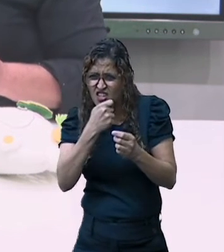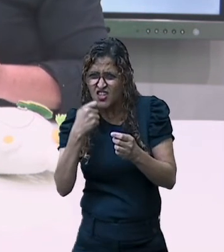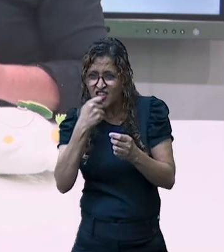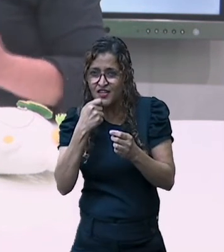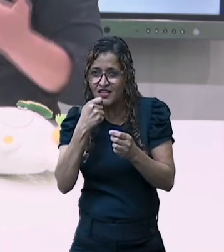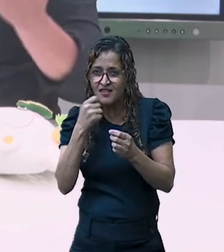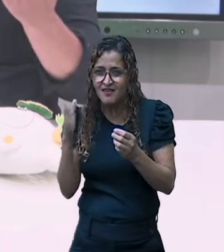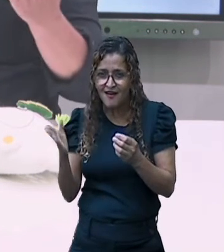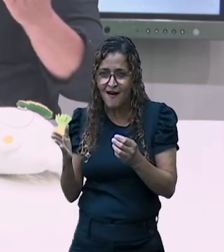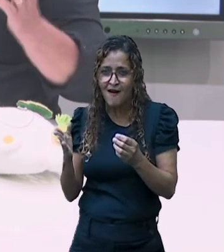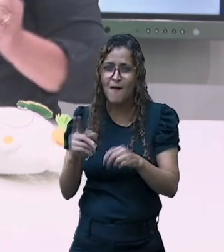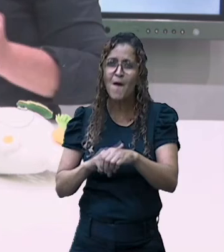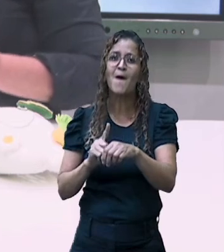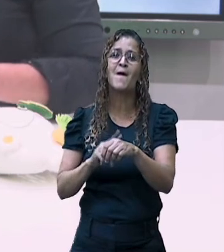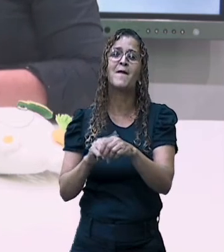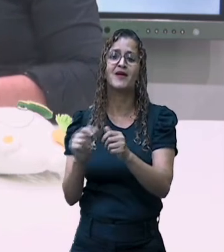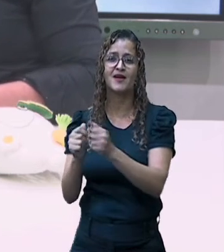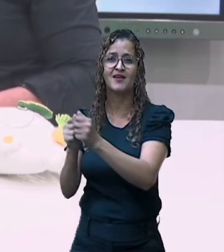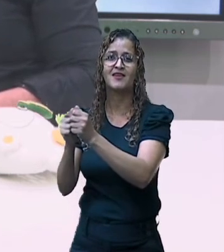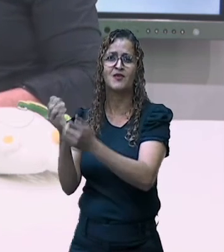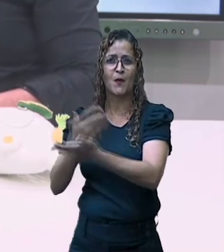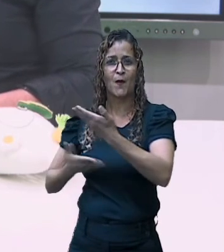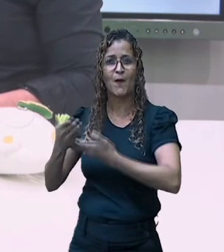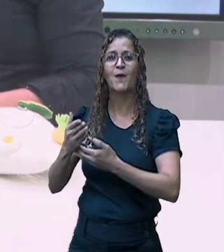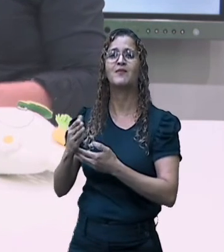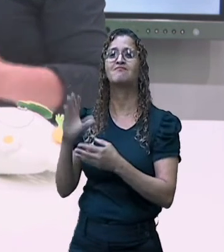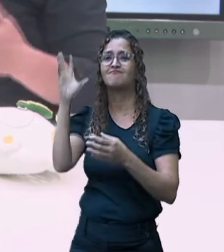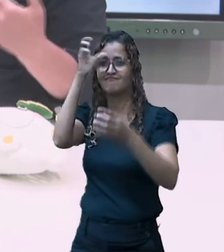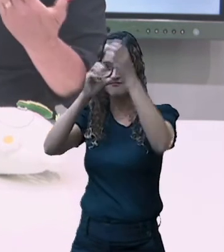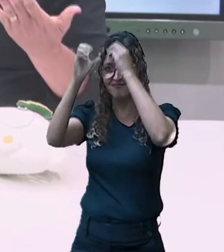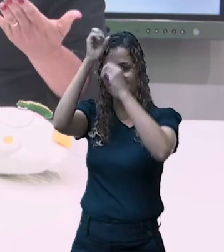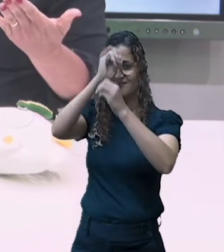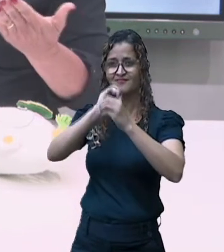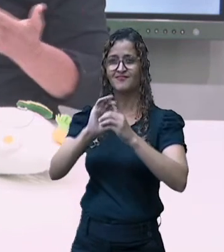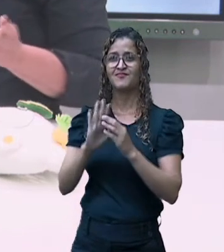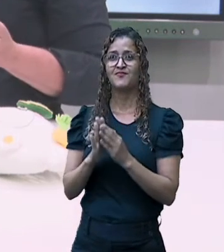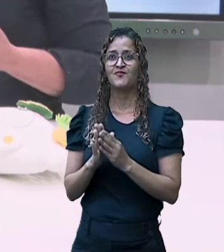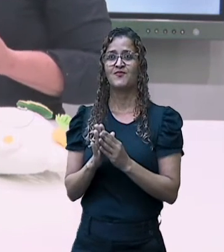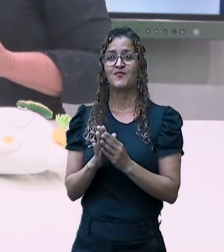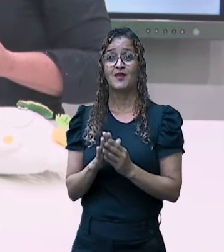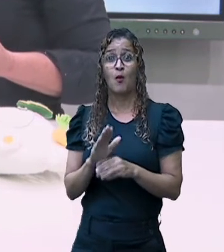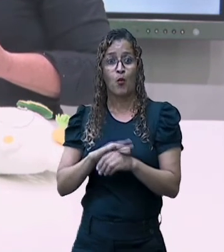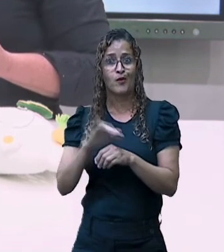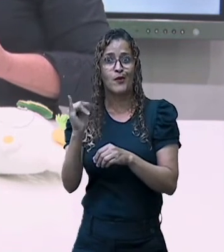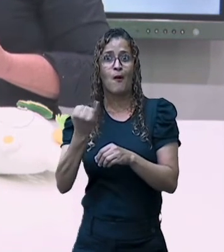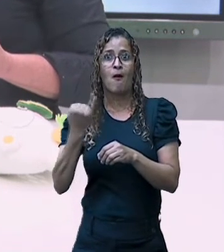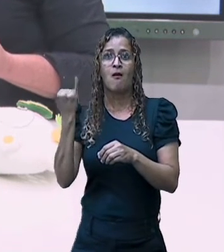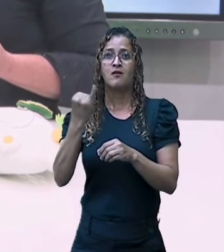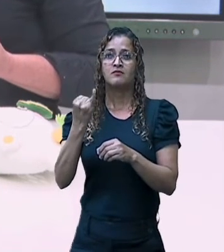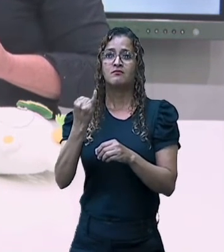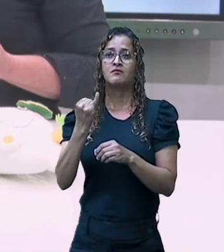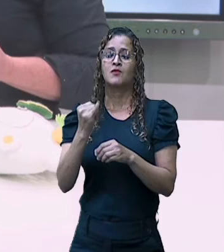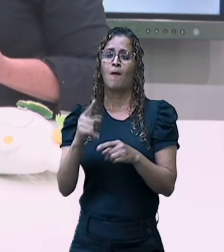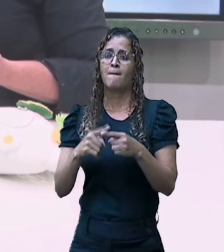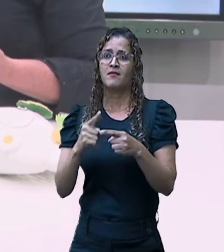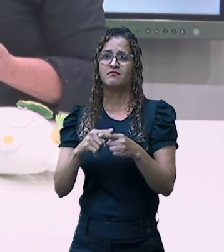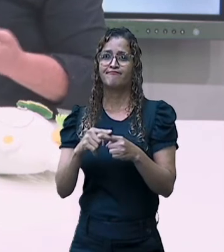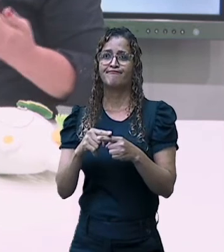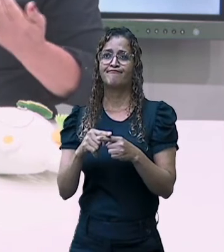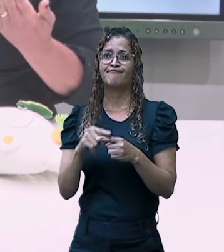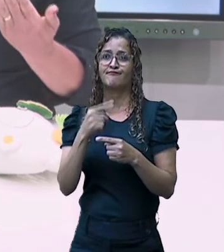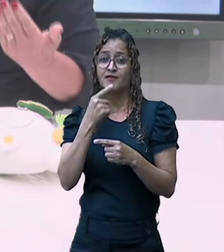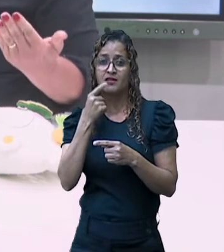aprendeu? Tenho certeza que já aprenderam, porque além de importante para a saúde bucal,